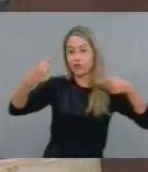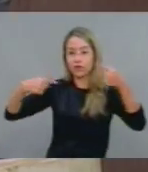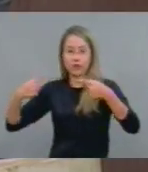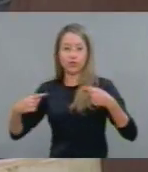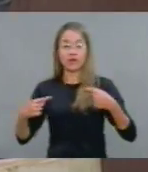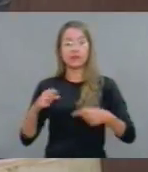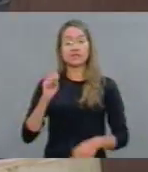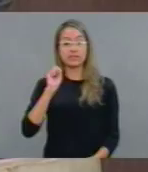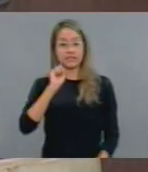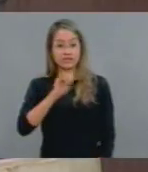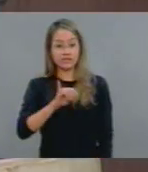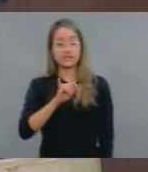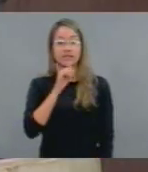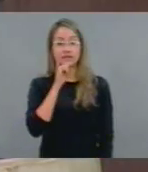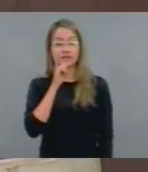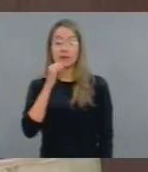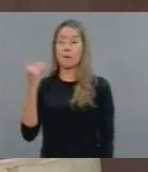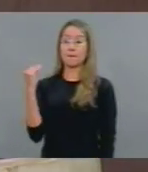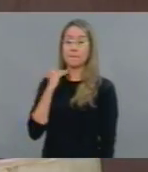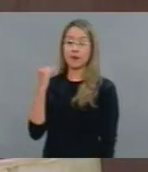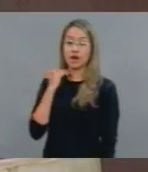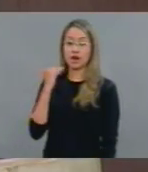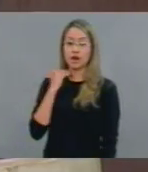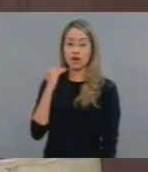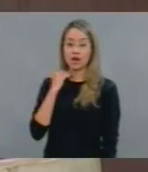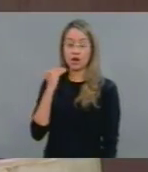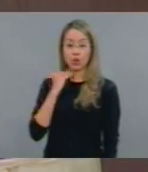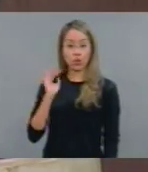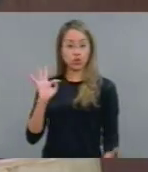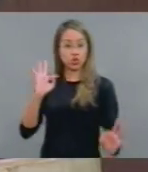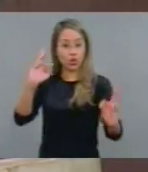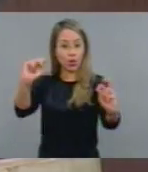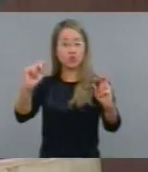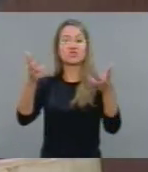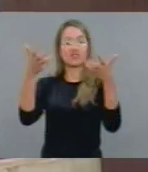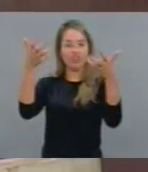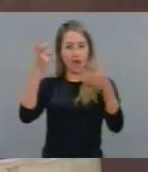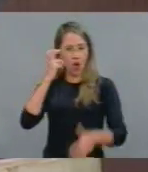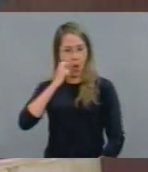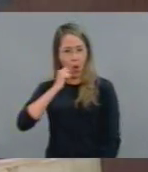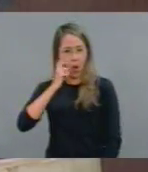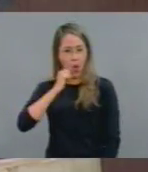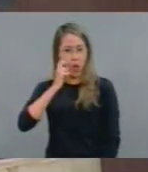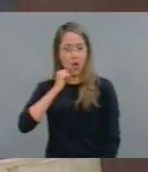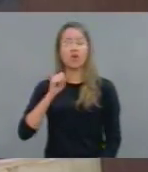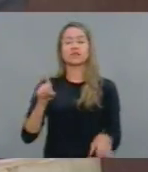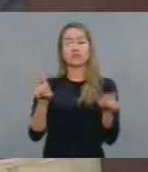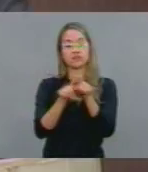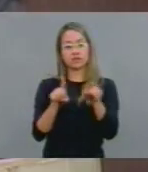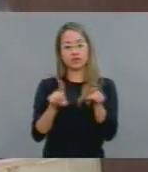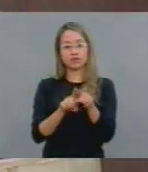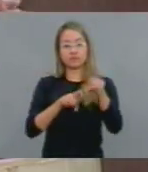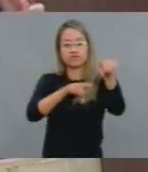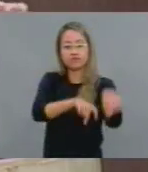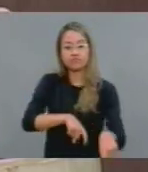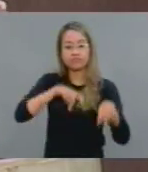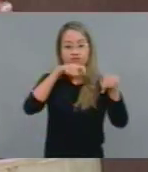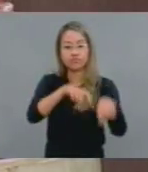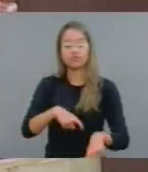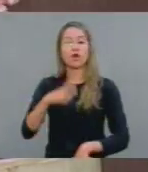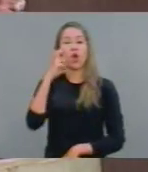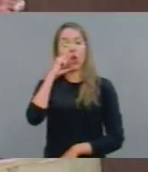mais quanto tanto ganhavam, e eles querem continuar ganhando muito, o setor industrial, o setor do agronegócio, ele quer se